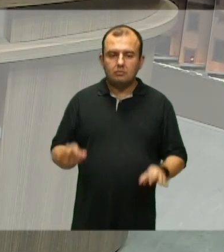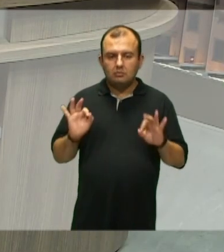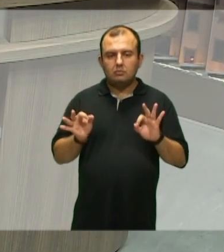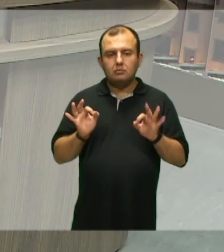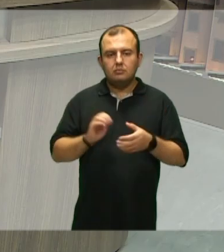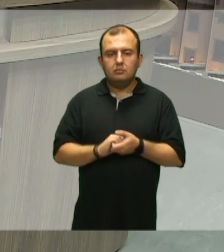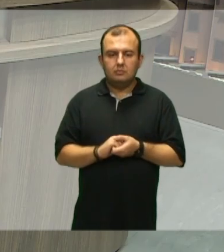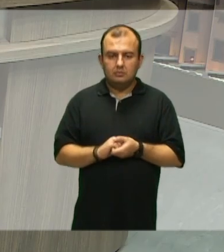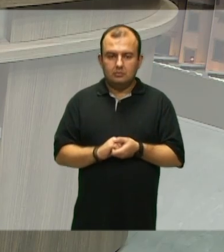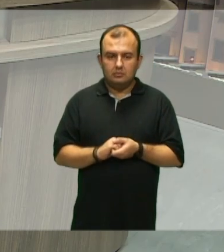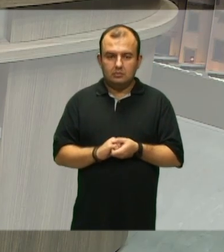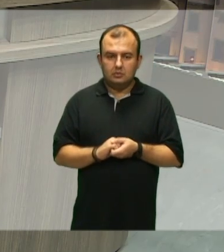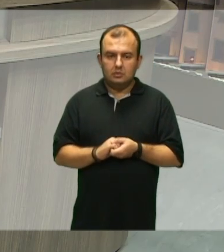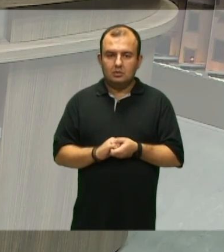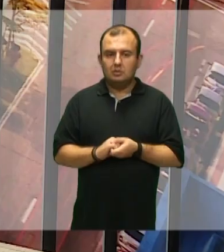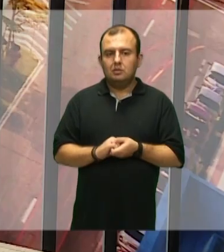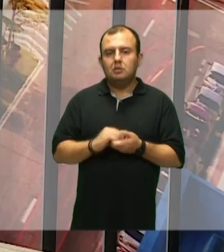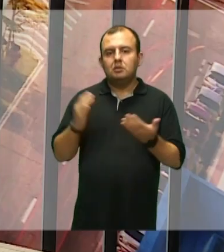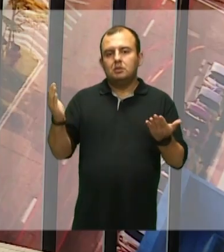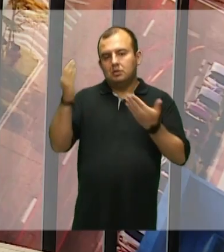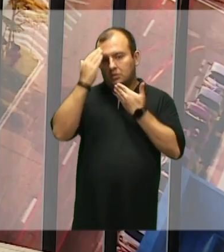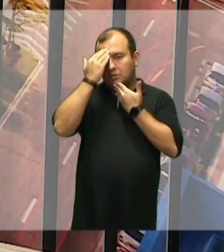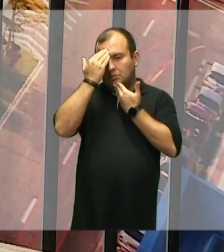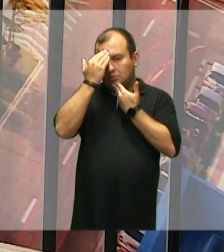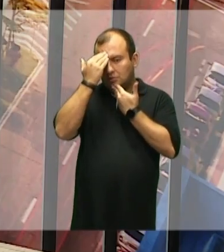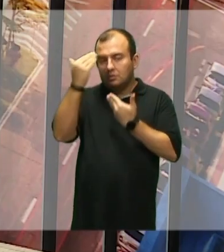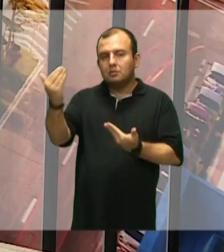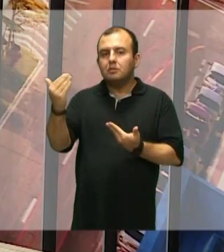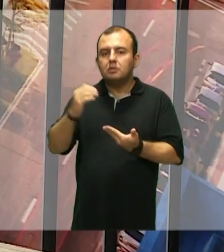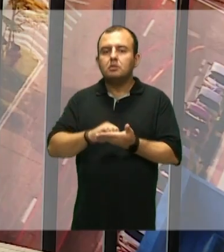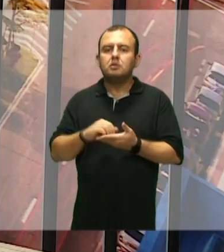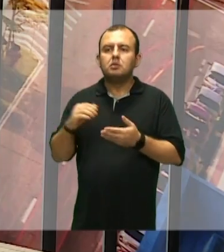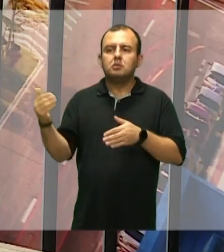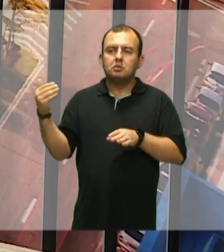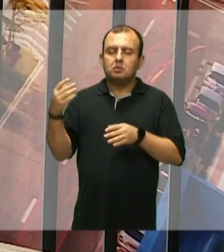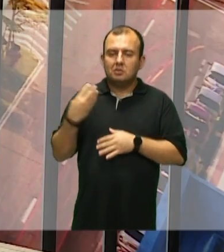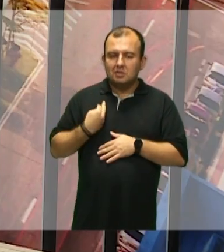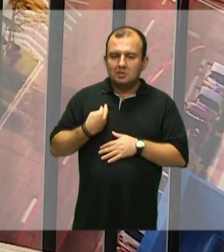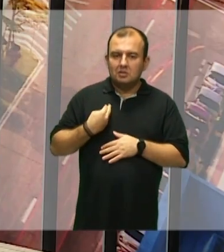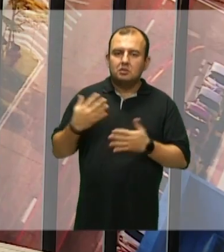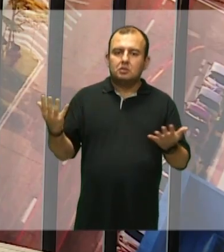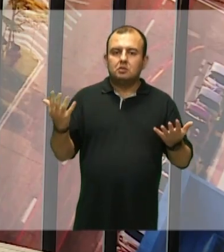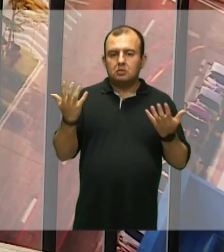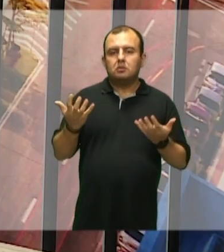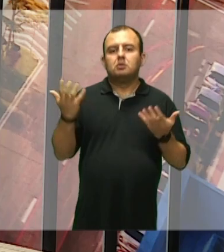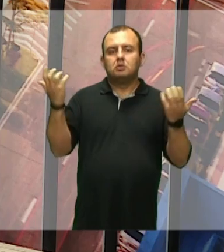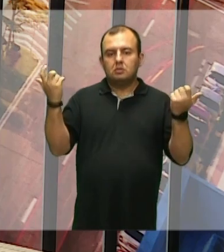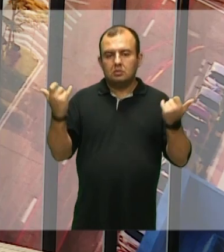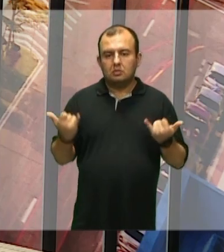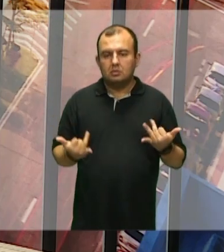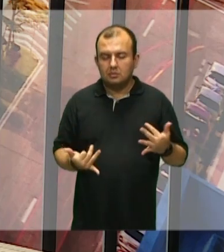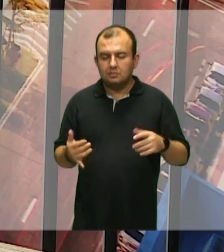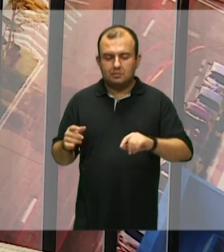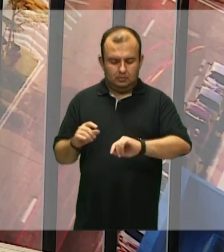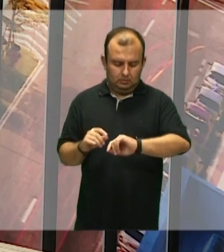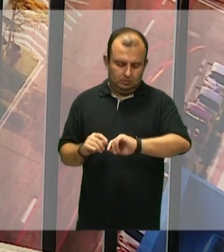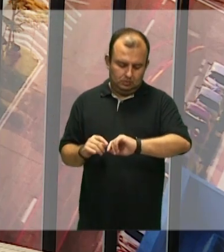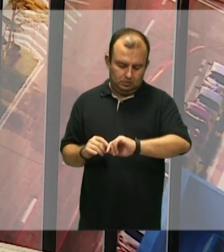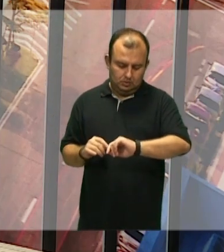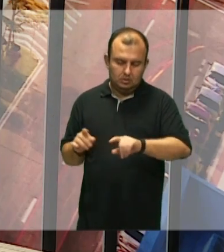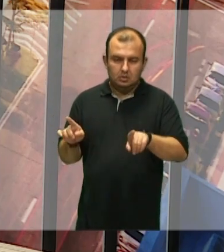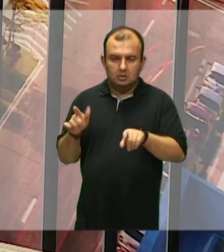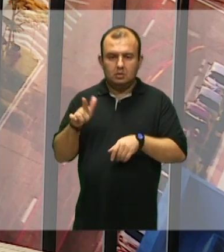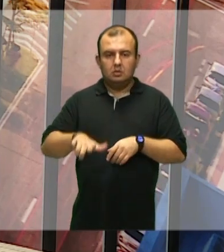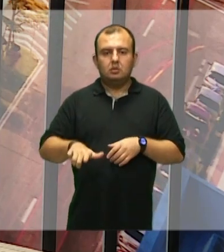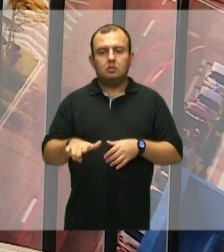Exatamente. Olha, Denise, muitíssimo obrigada pela tua presença aqui. Eu quero reforçar, né, que